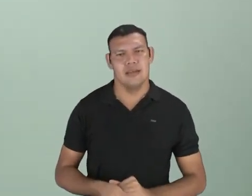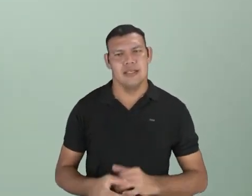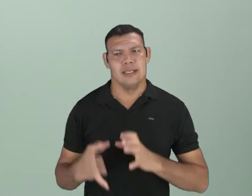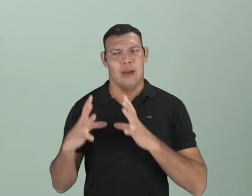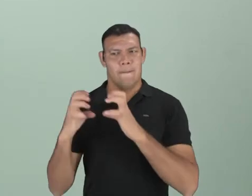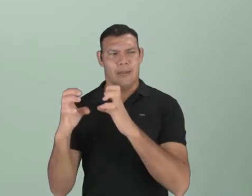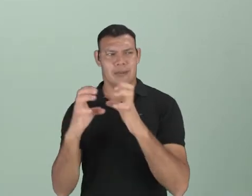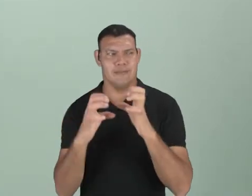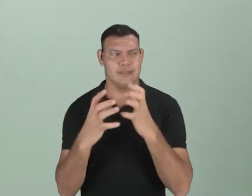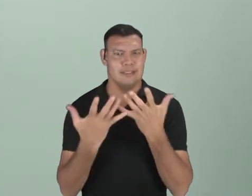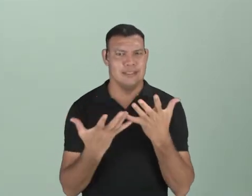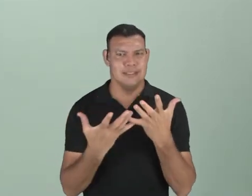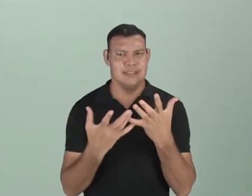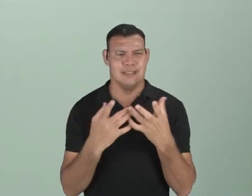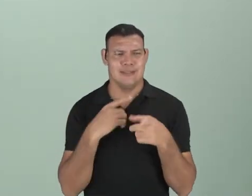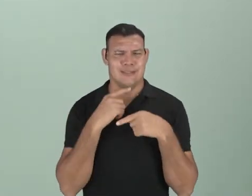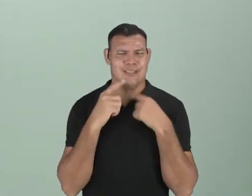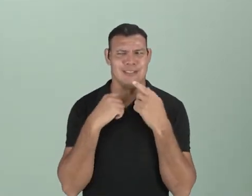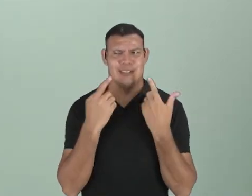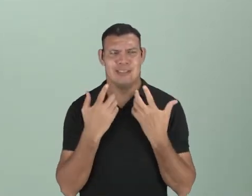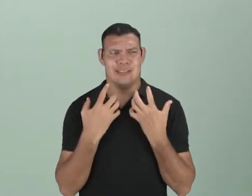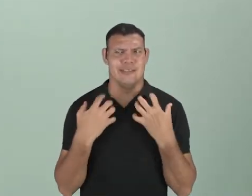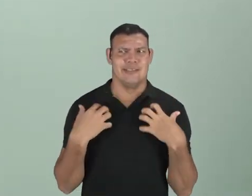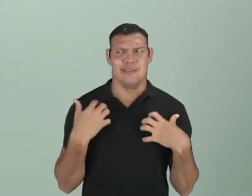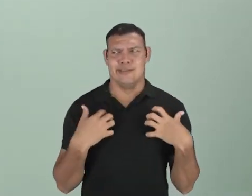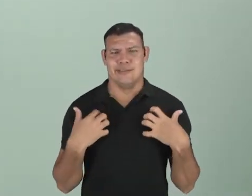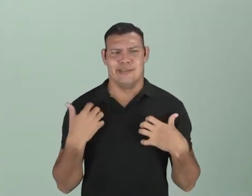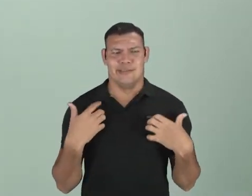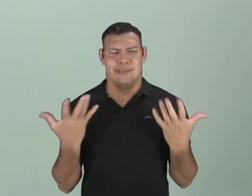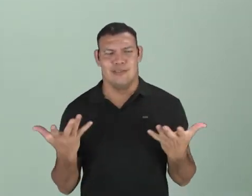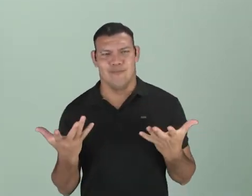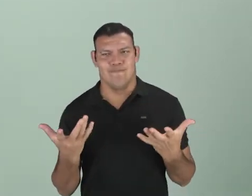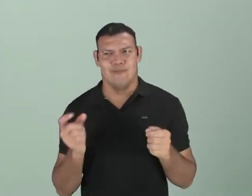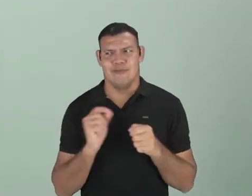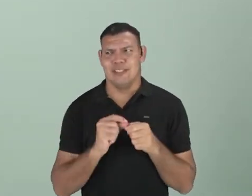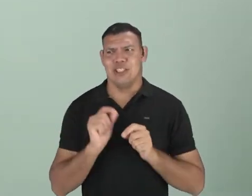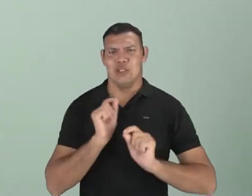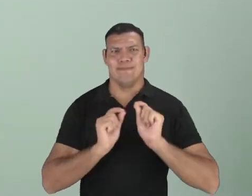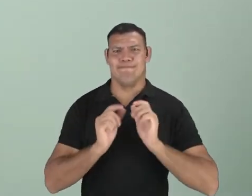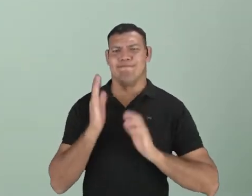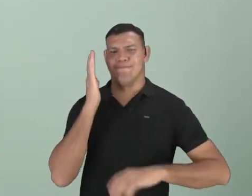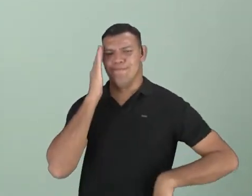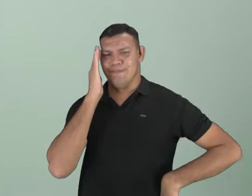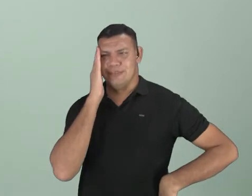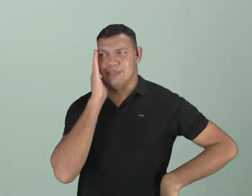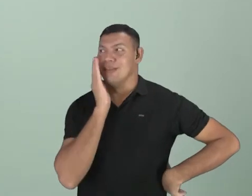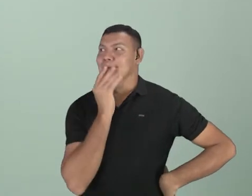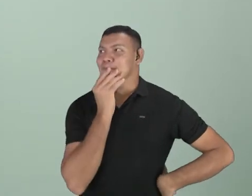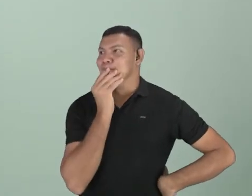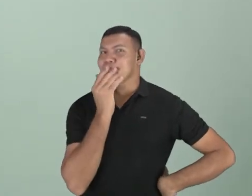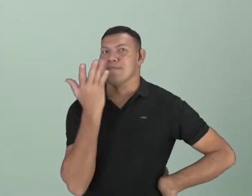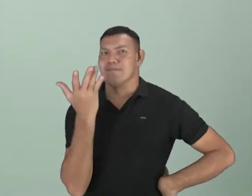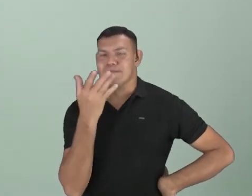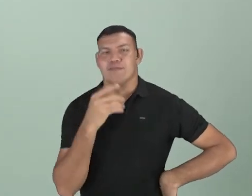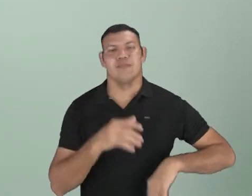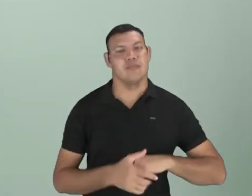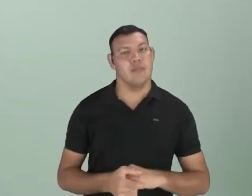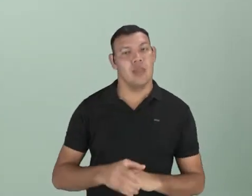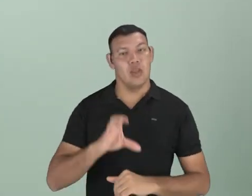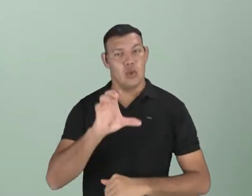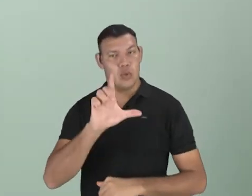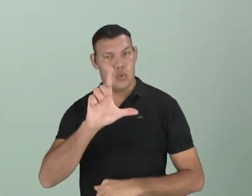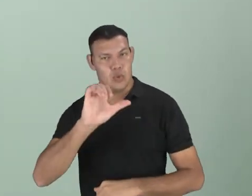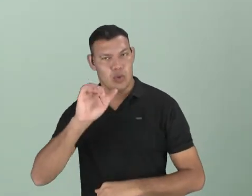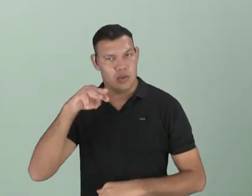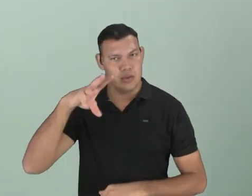fica lá. E agora, se fosse eu, o que eu faria nessa situação? Então, o clímax é o ponto maior